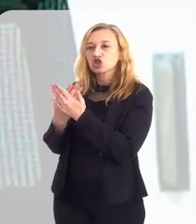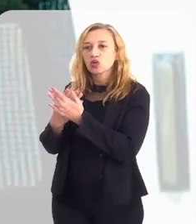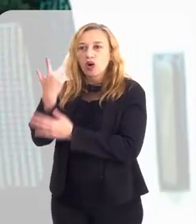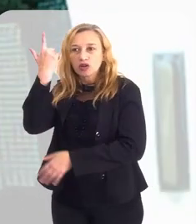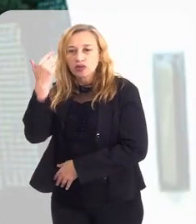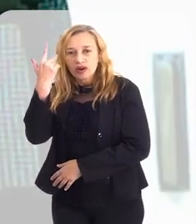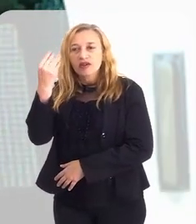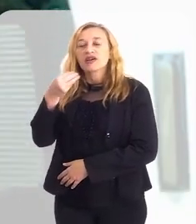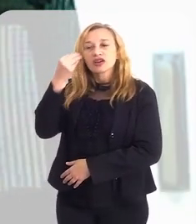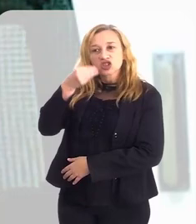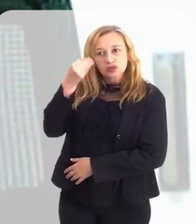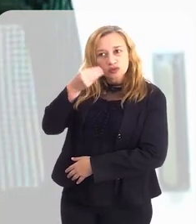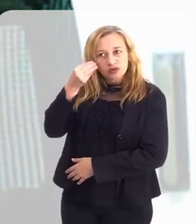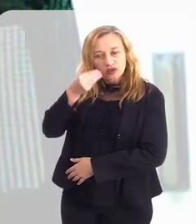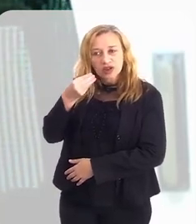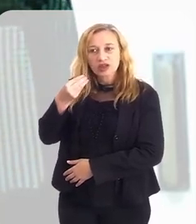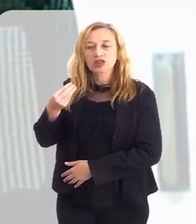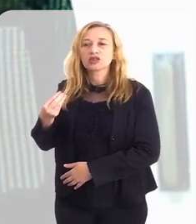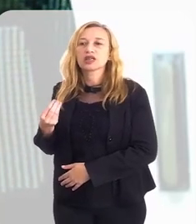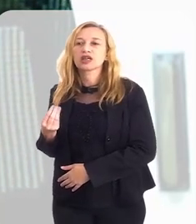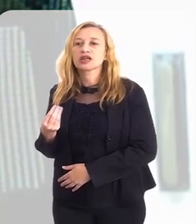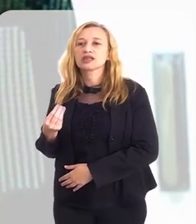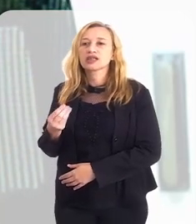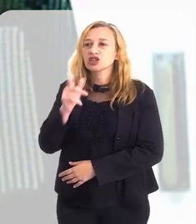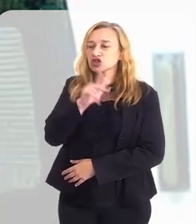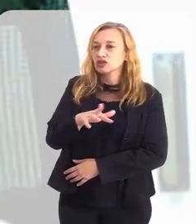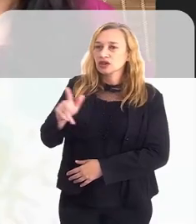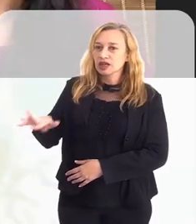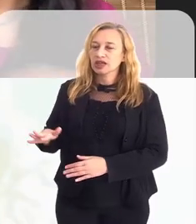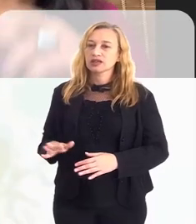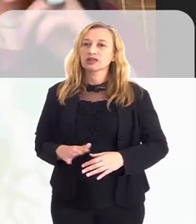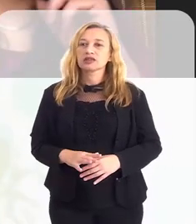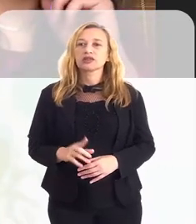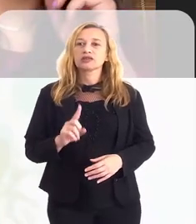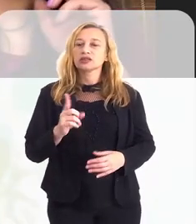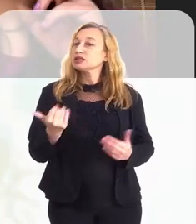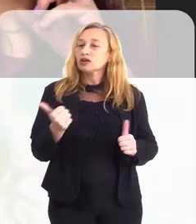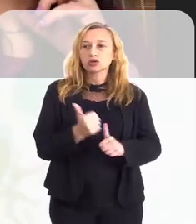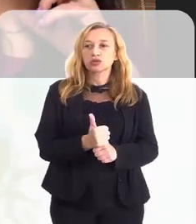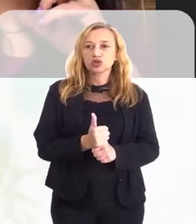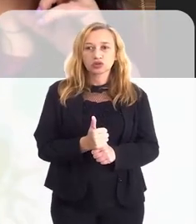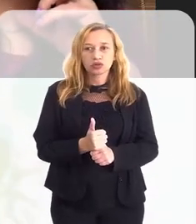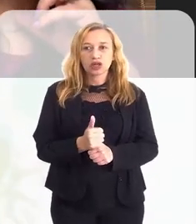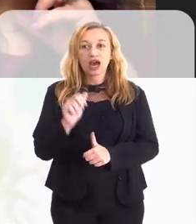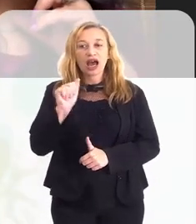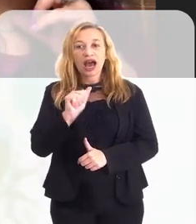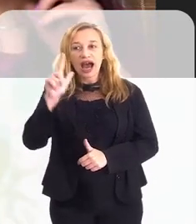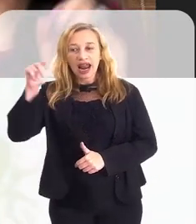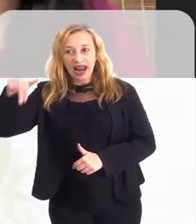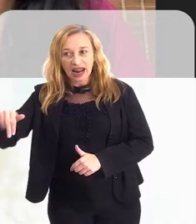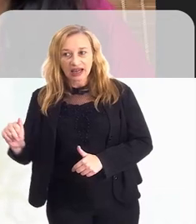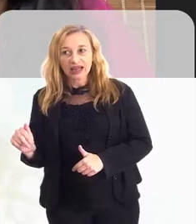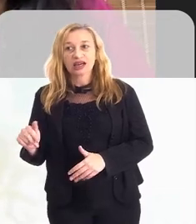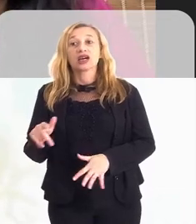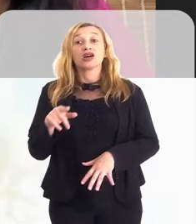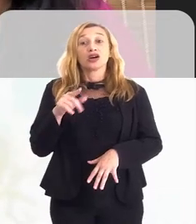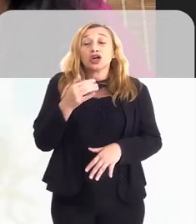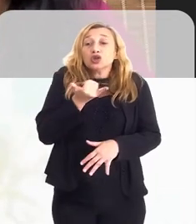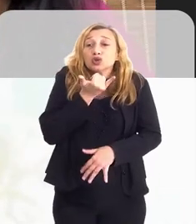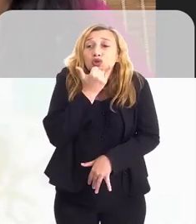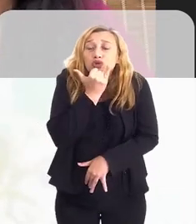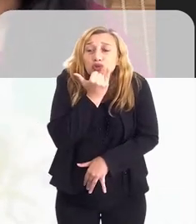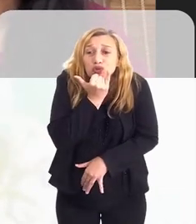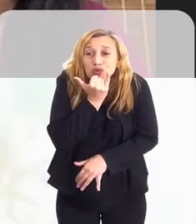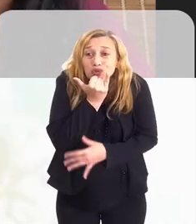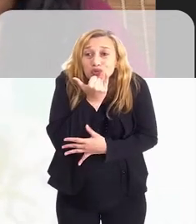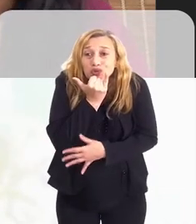aí sim ela vai vivenciar experiências no atendimento educacional especializado de maneira não substitutiva. Não Alan, substitutiva você à escola. sabia,